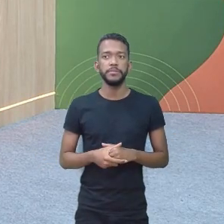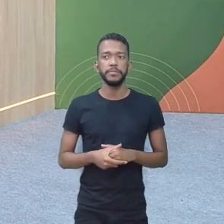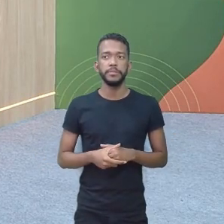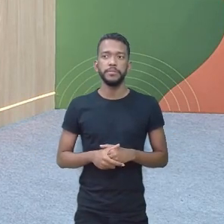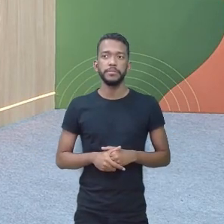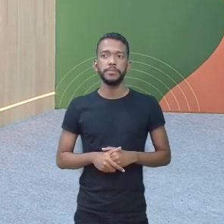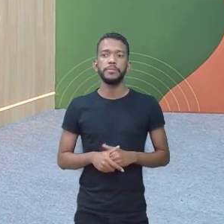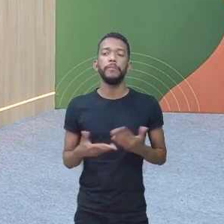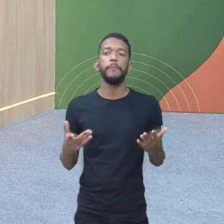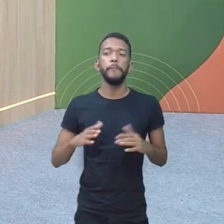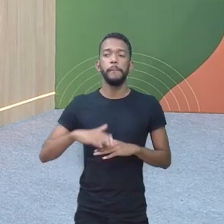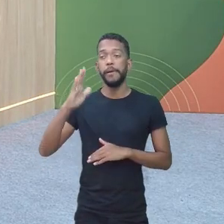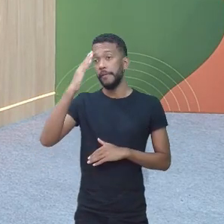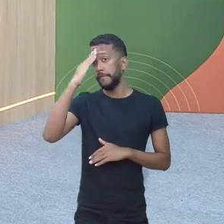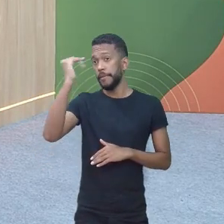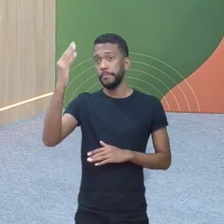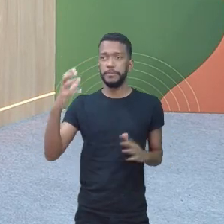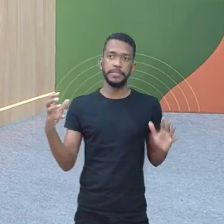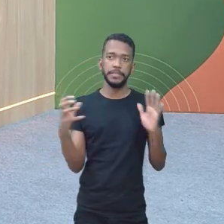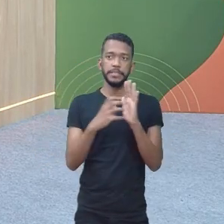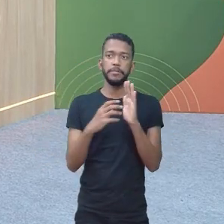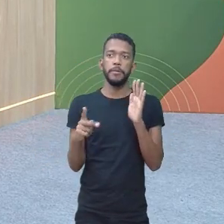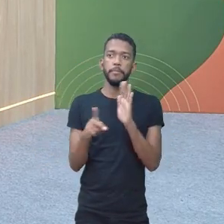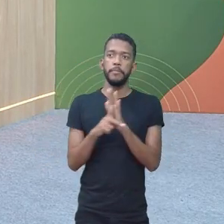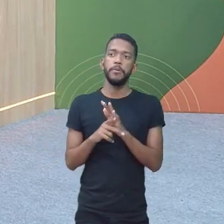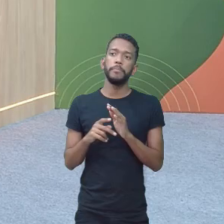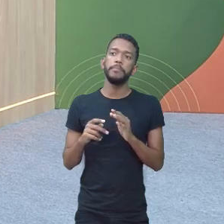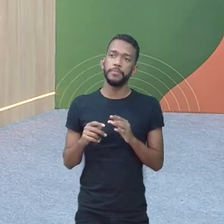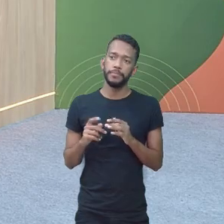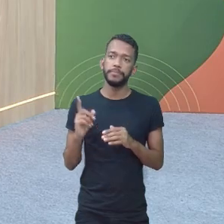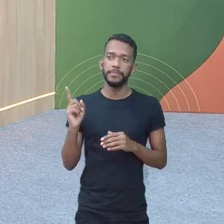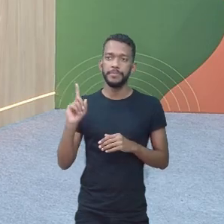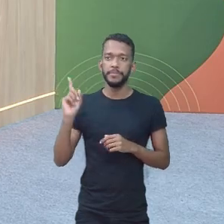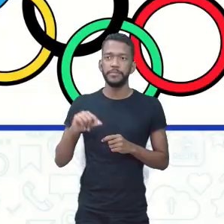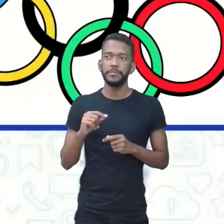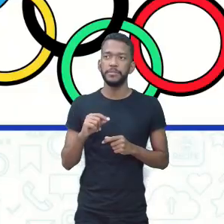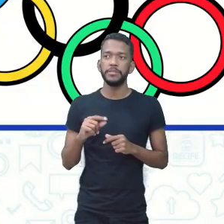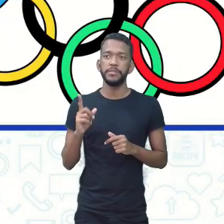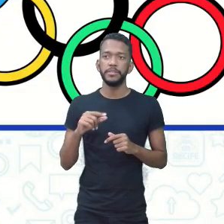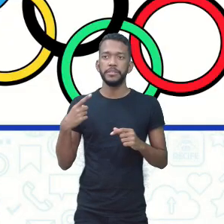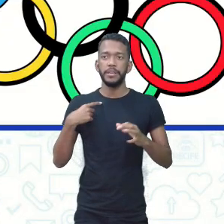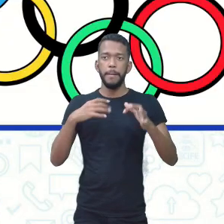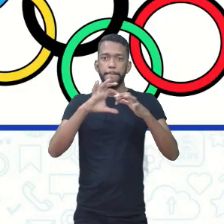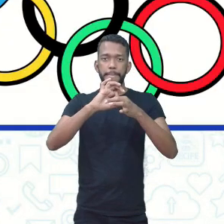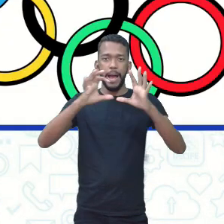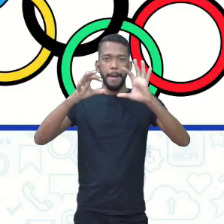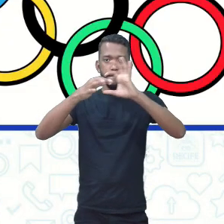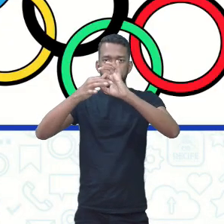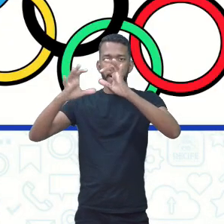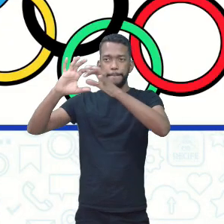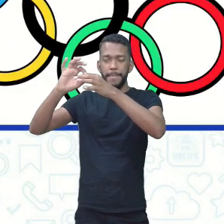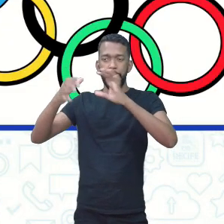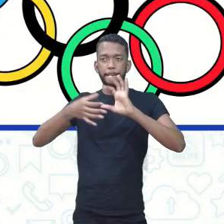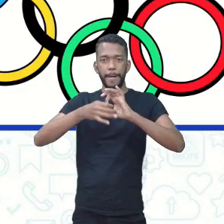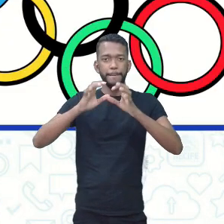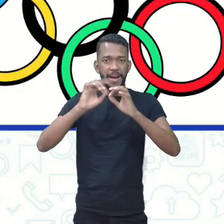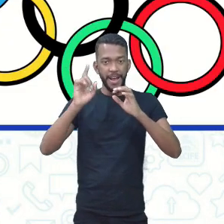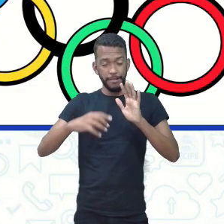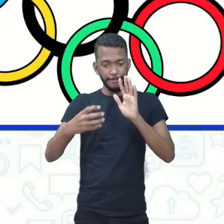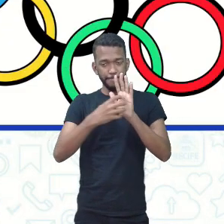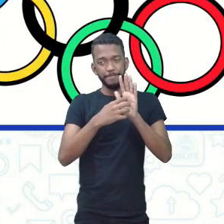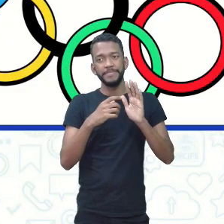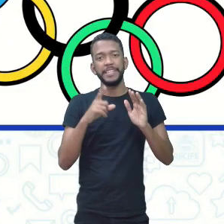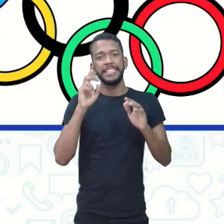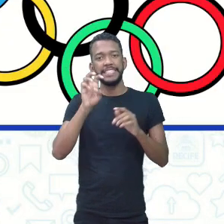grandiosa, né? Um dos mais famosos símbolos das Olimpíadas é esse símbolo aqui, né? É o arco, são